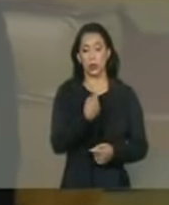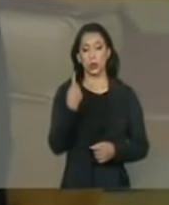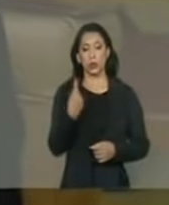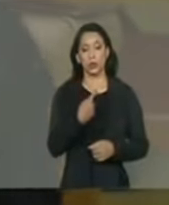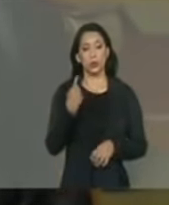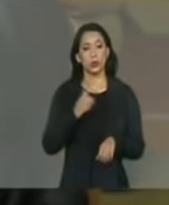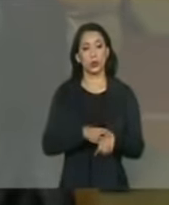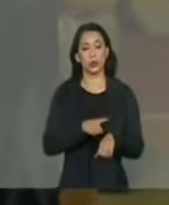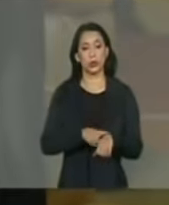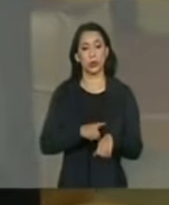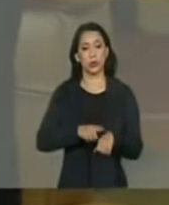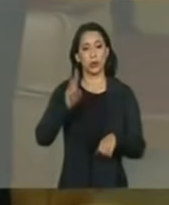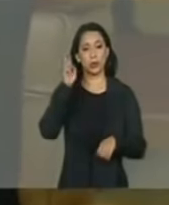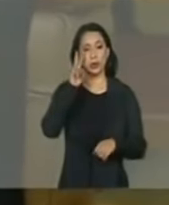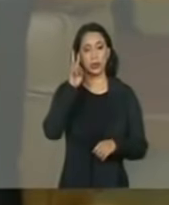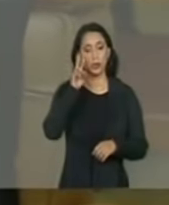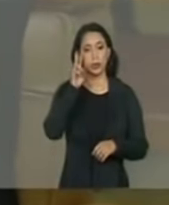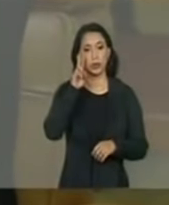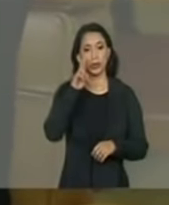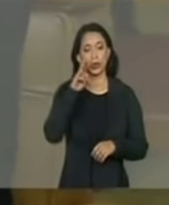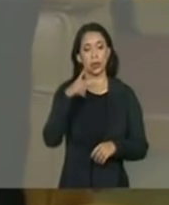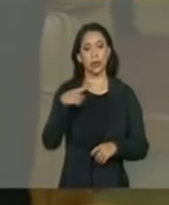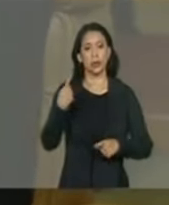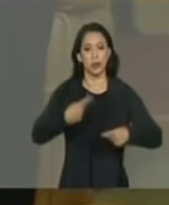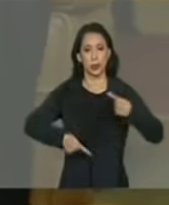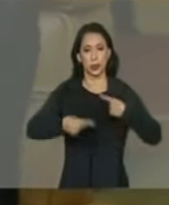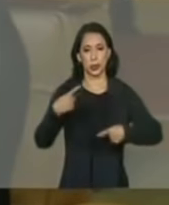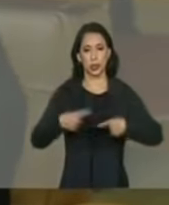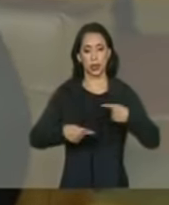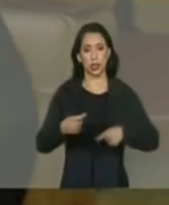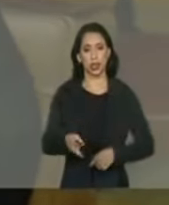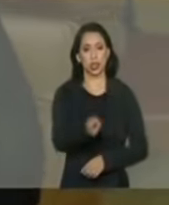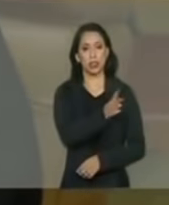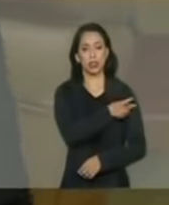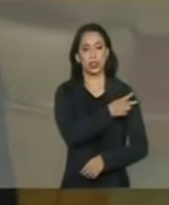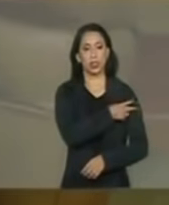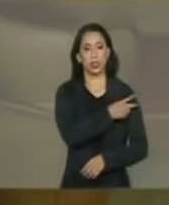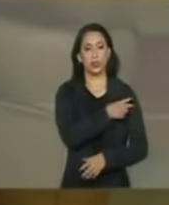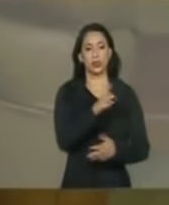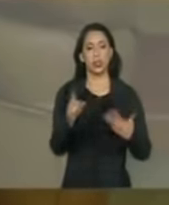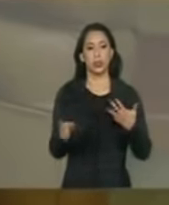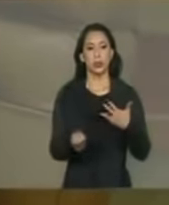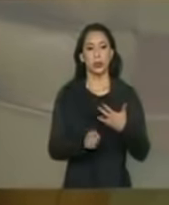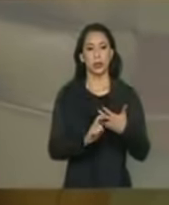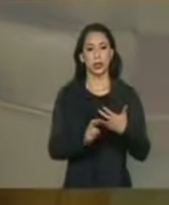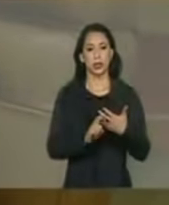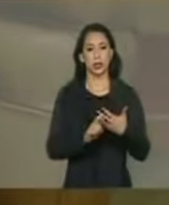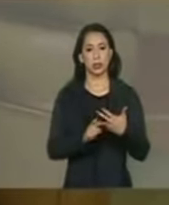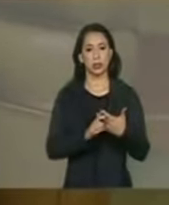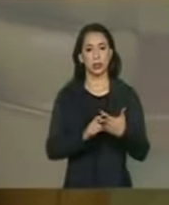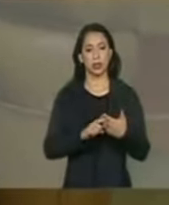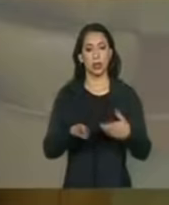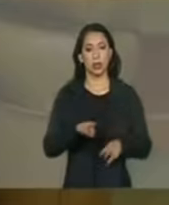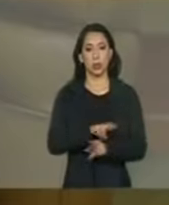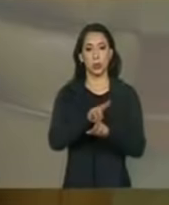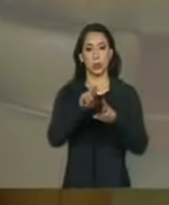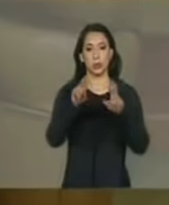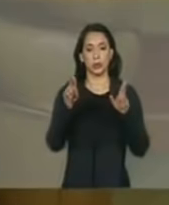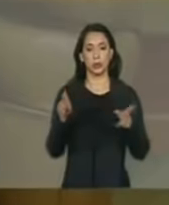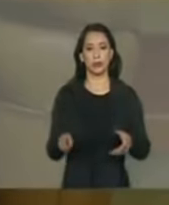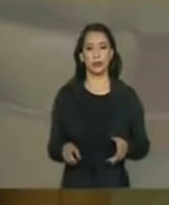do brasil em que a chefia do poder executivo que sempre foi um de pessoal pro avisou os passamos a ter os